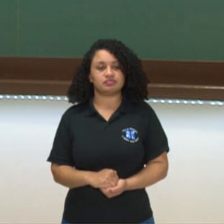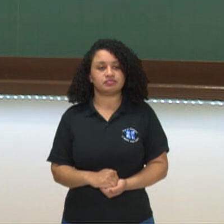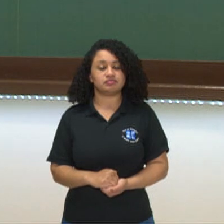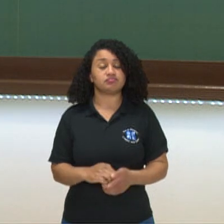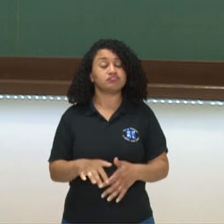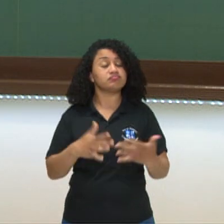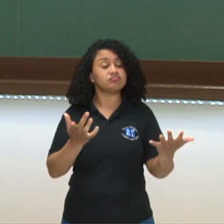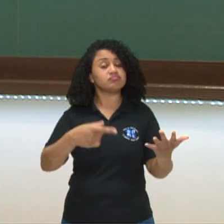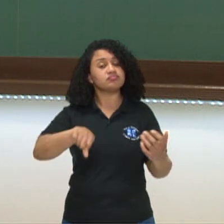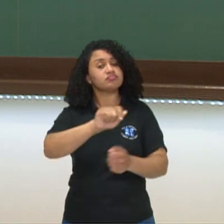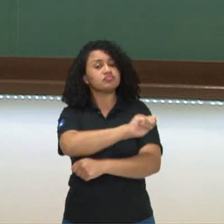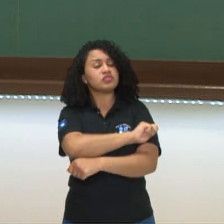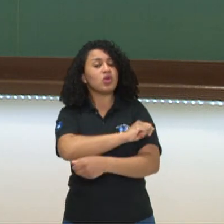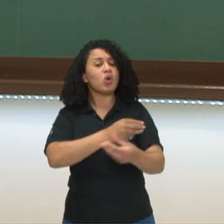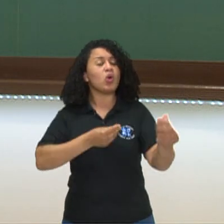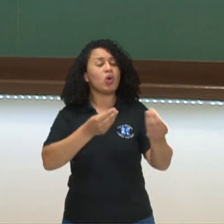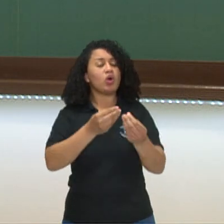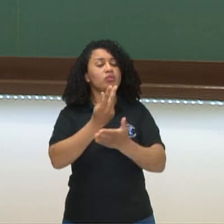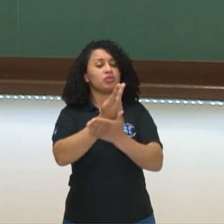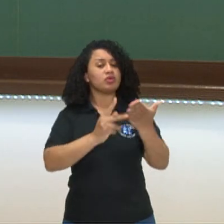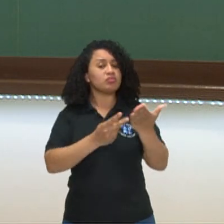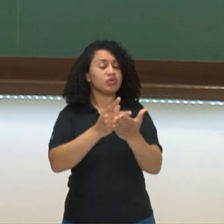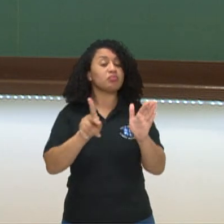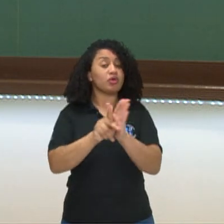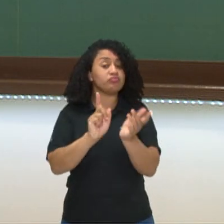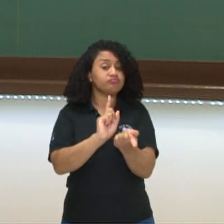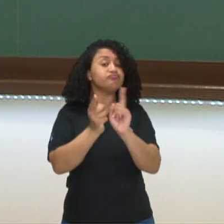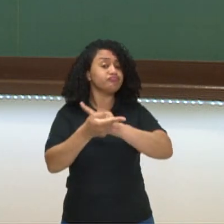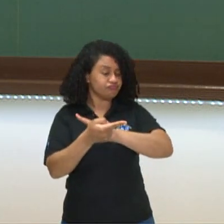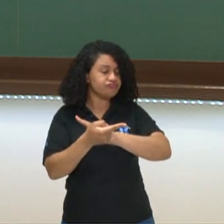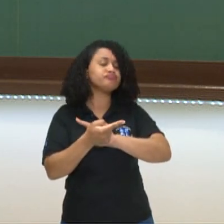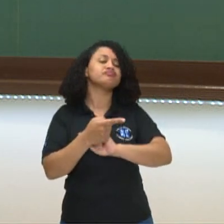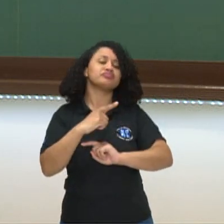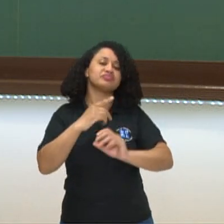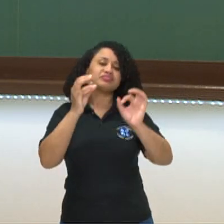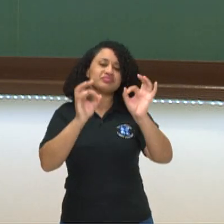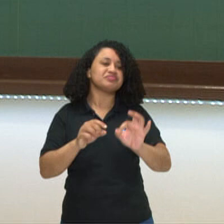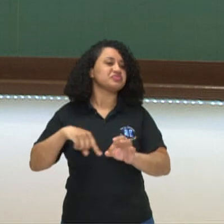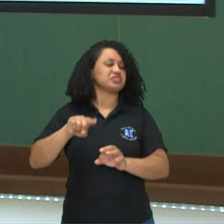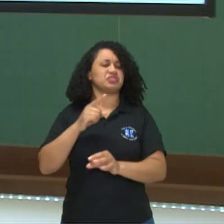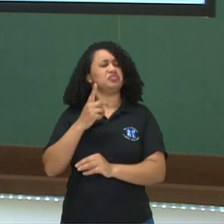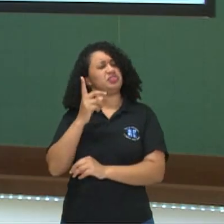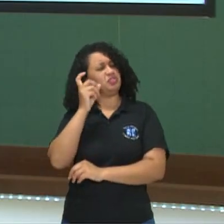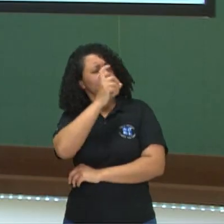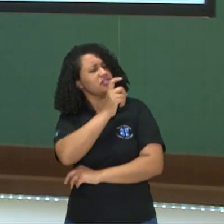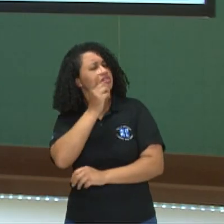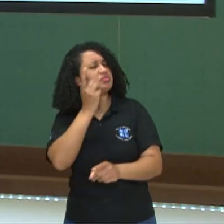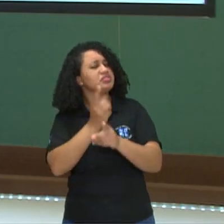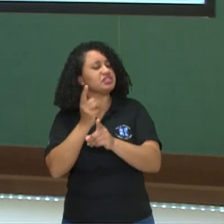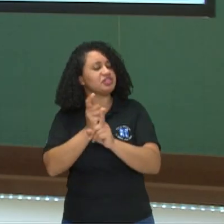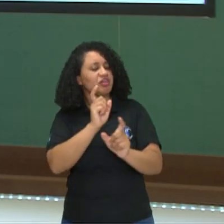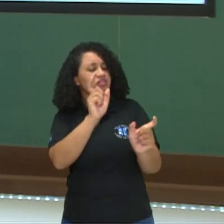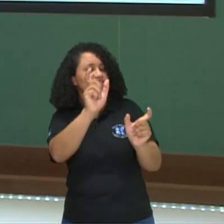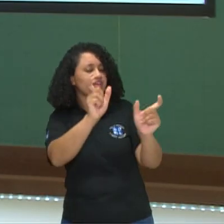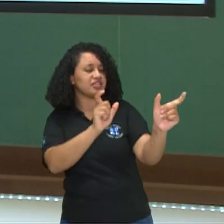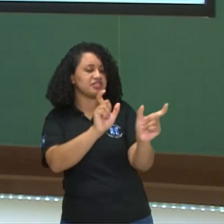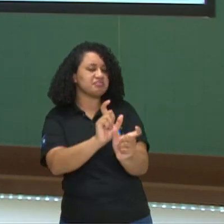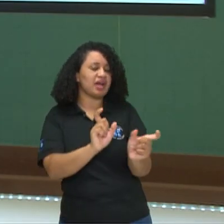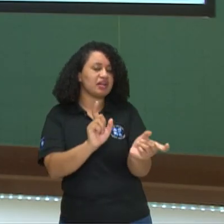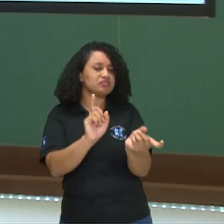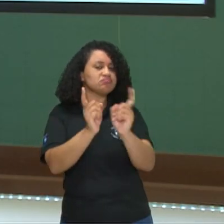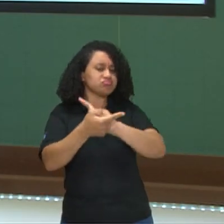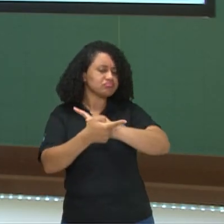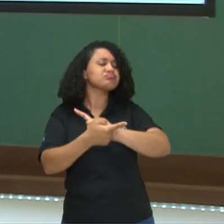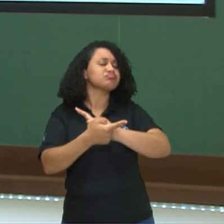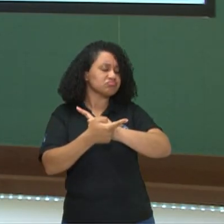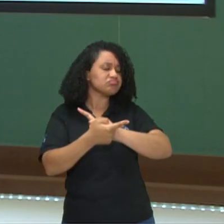Então, estudantes, como é um poema de contradições, com certeza vocês não tiveram dificuldade para encontrar palavras,